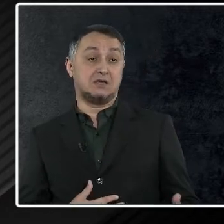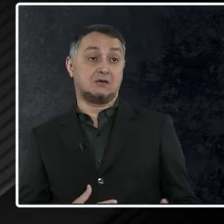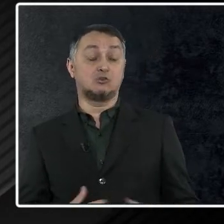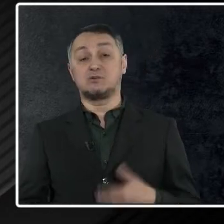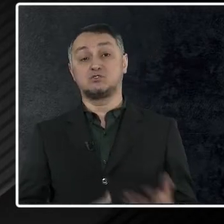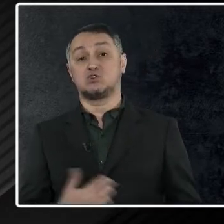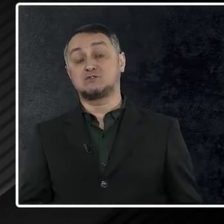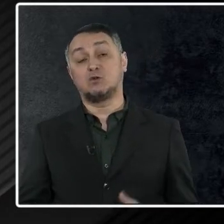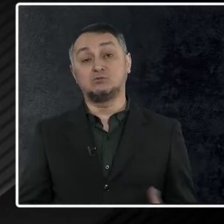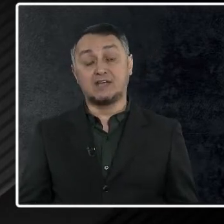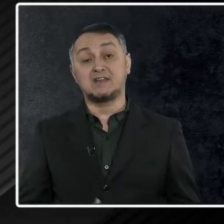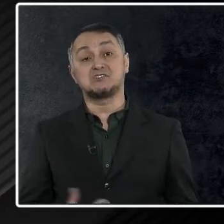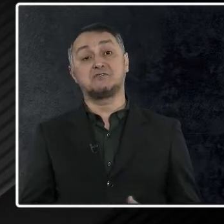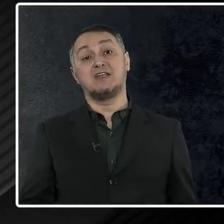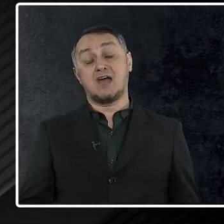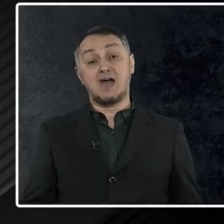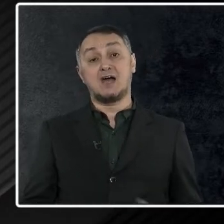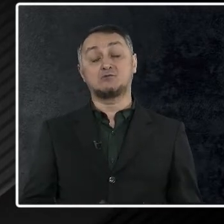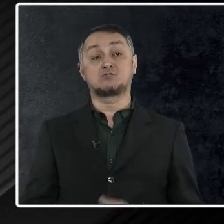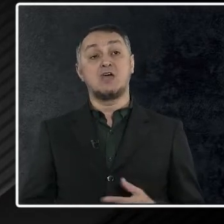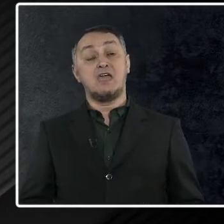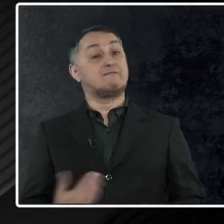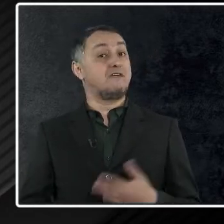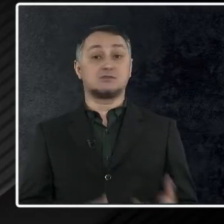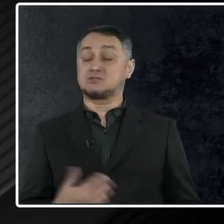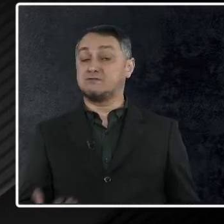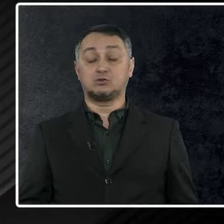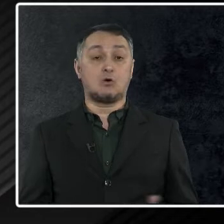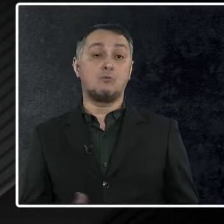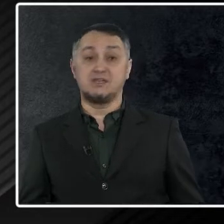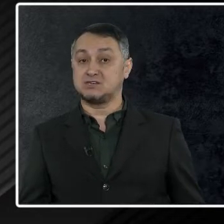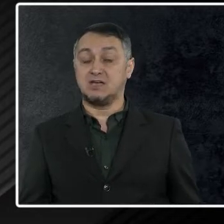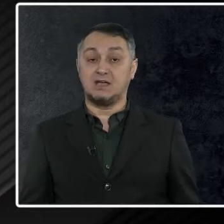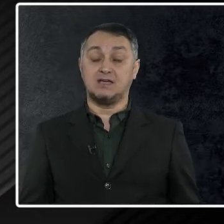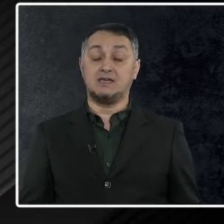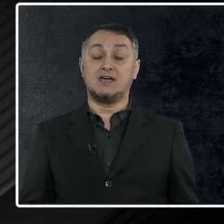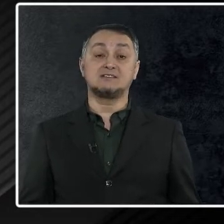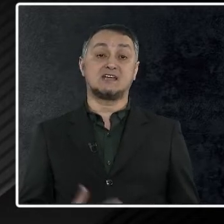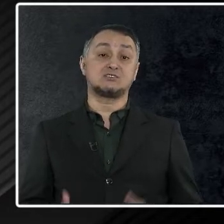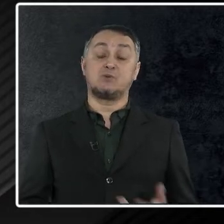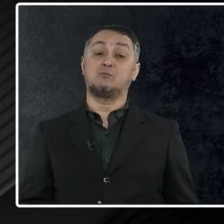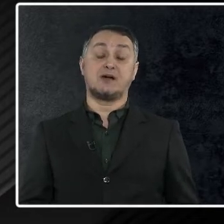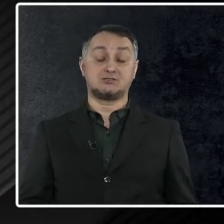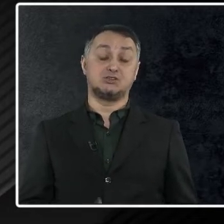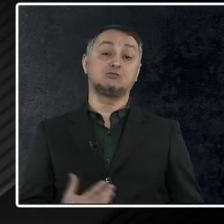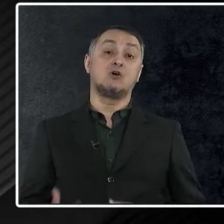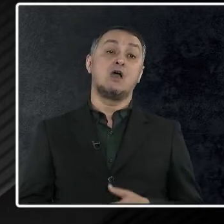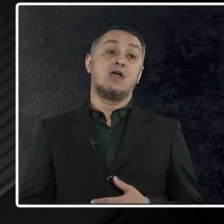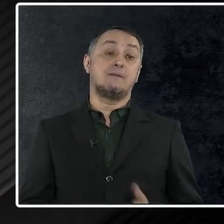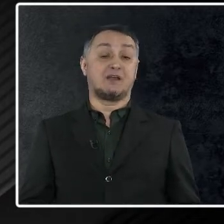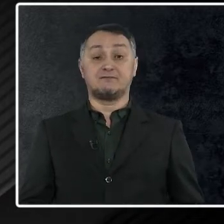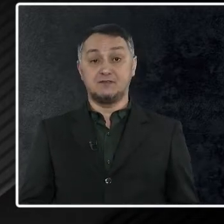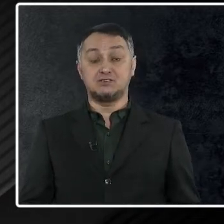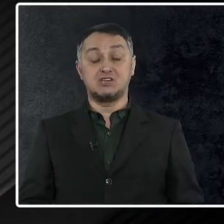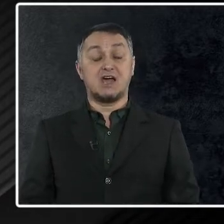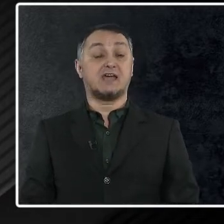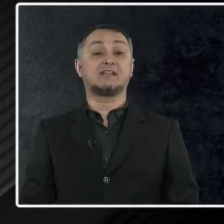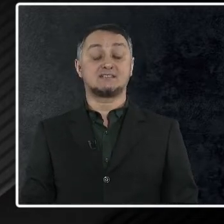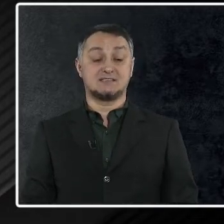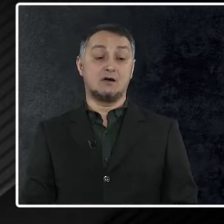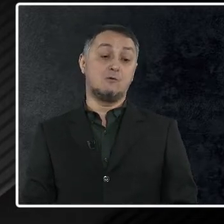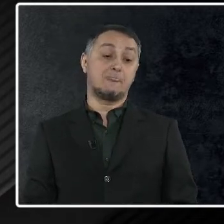cobradas, contribuições voluntárias de filiados, eventos eventualmente realizados pelo partido para fins